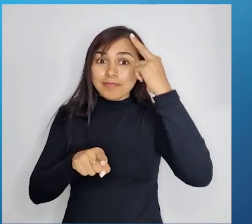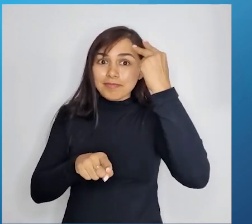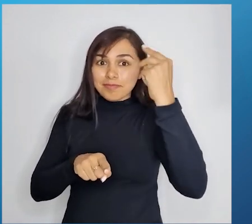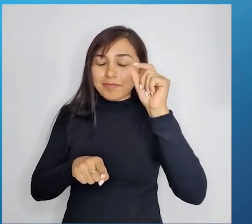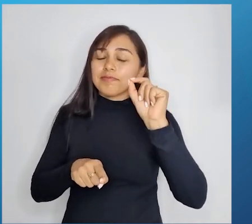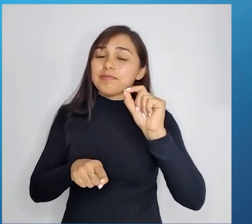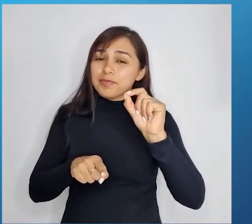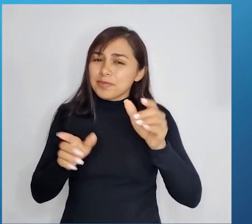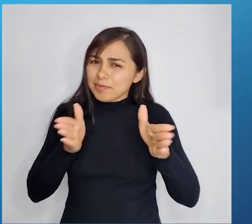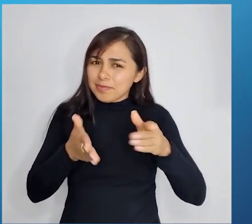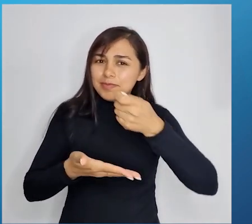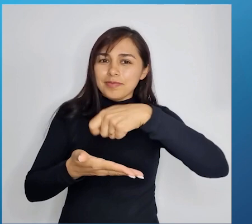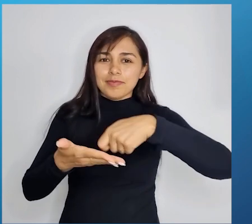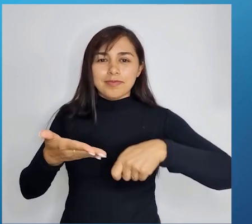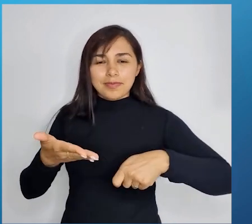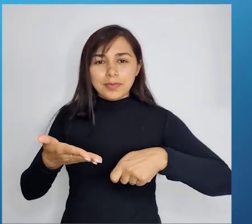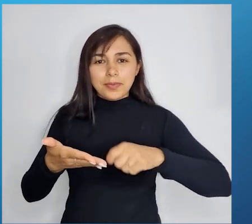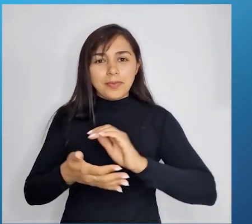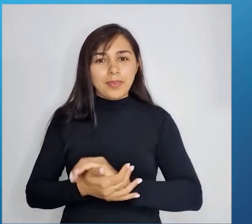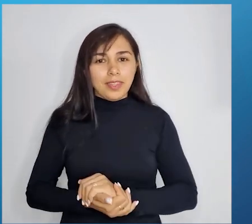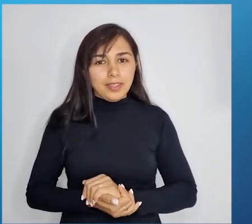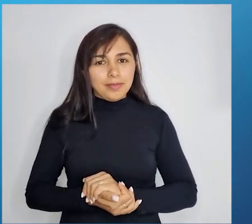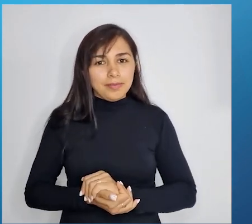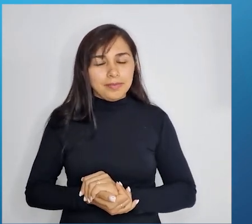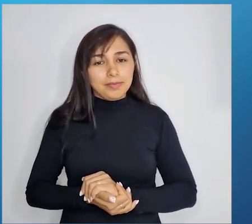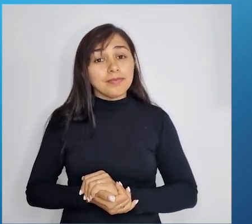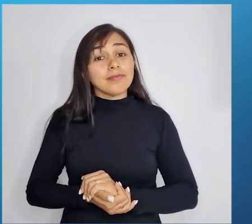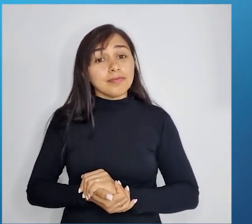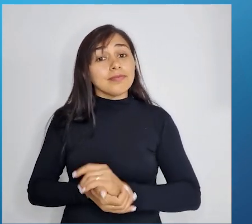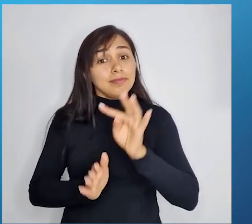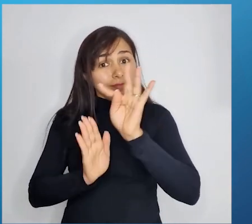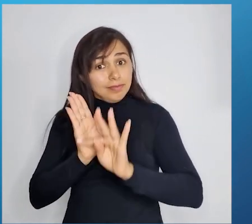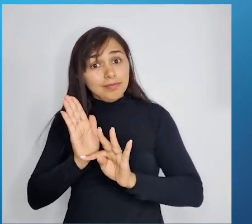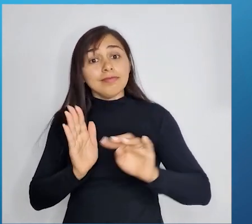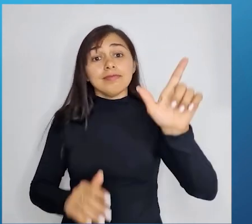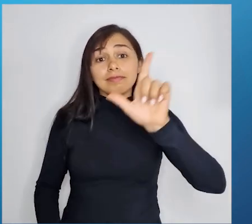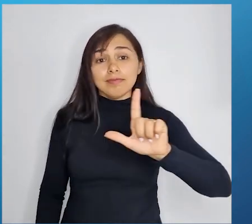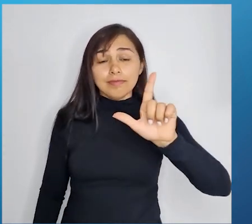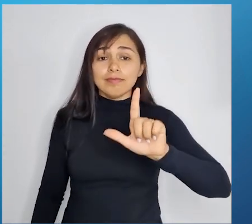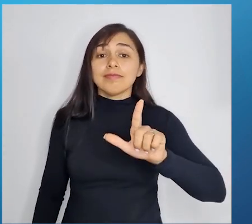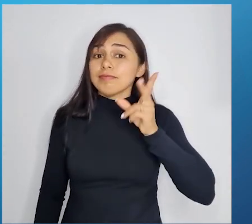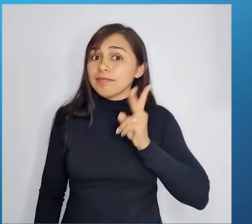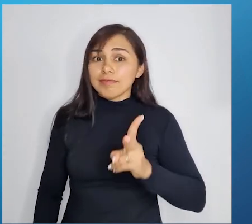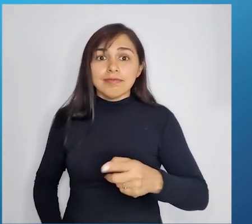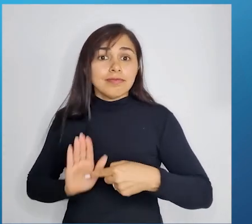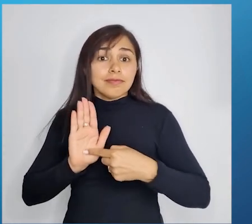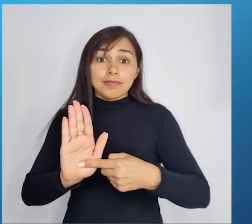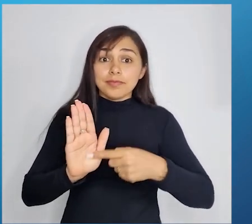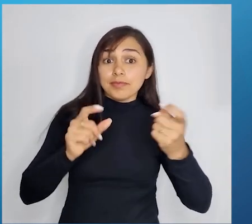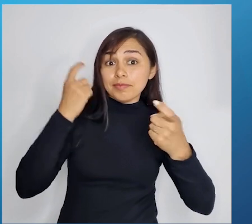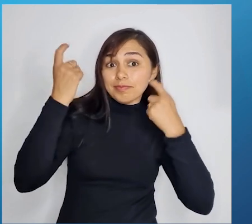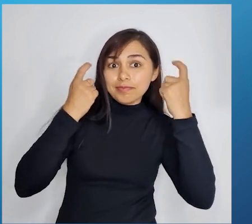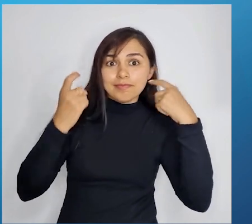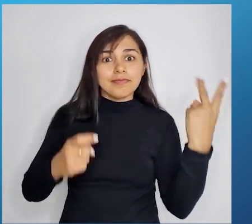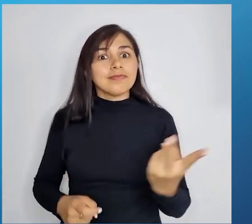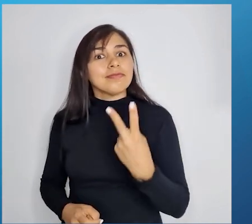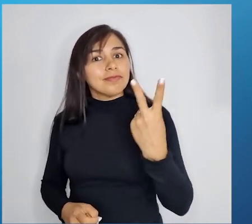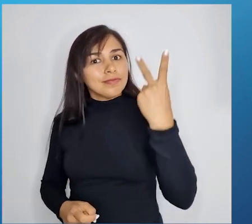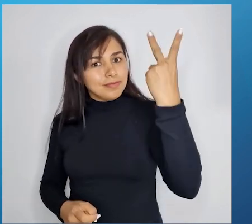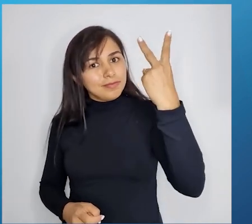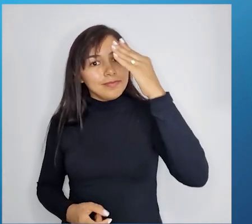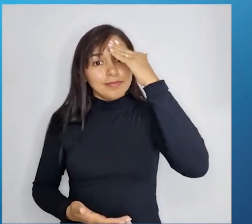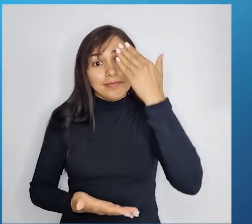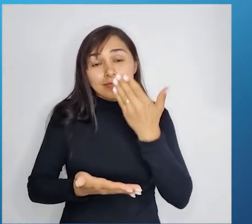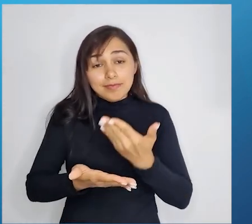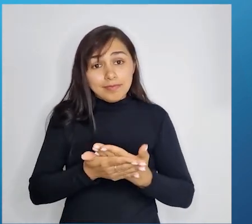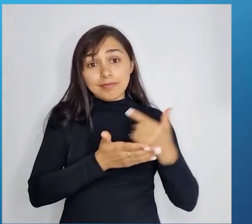que é produzida. As obras literárias frequentemente refletem as preocupações, valores, crenças